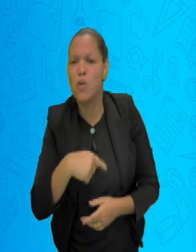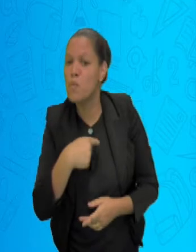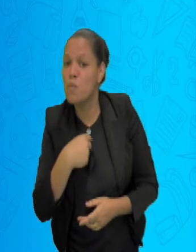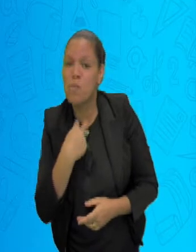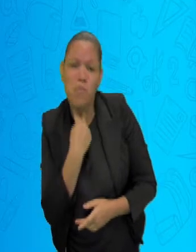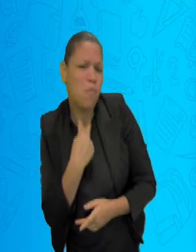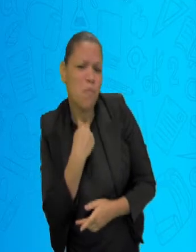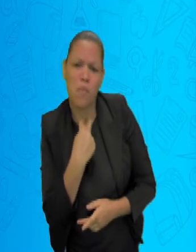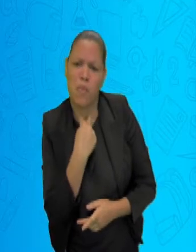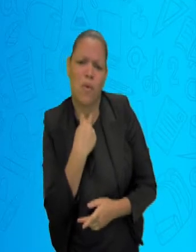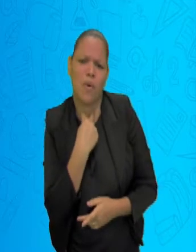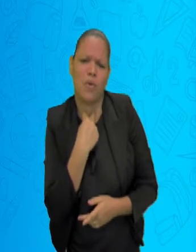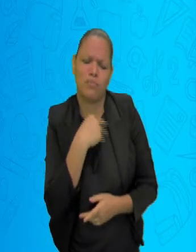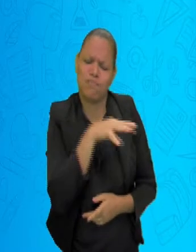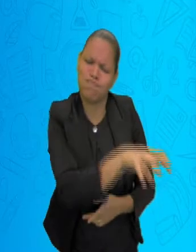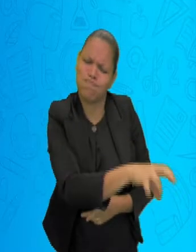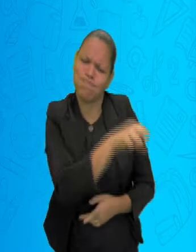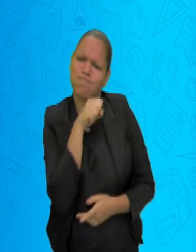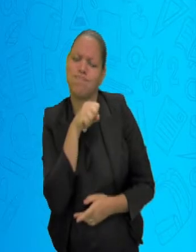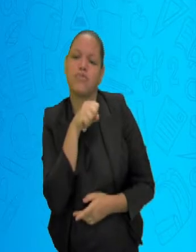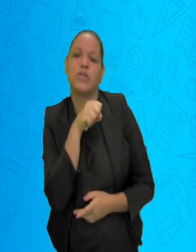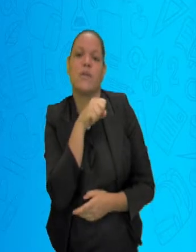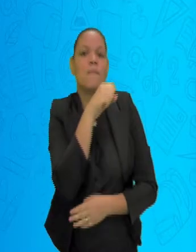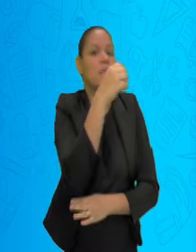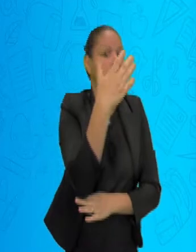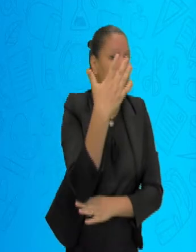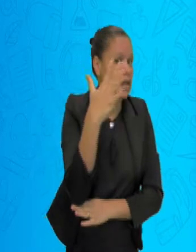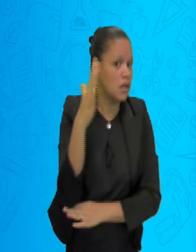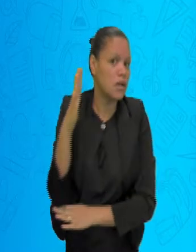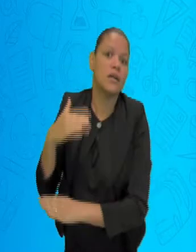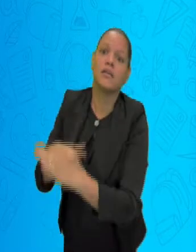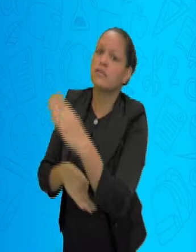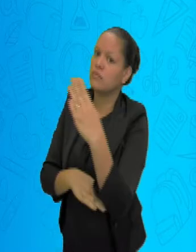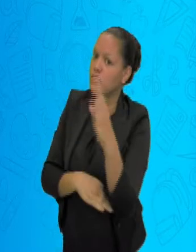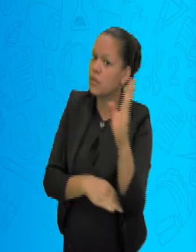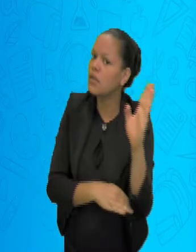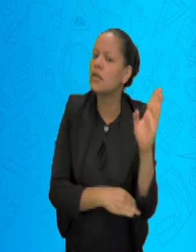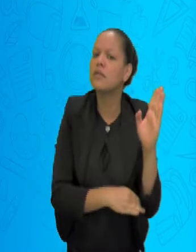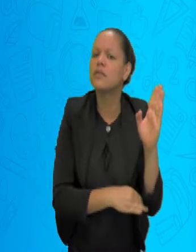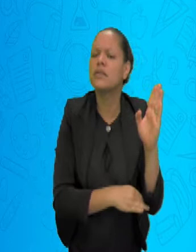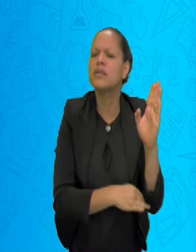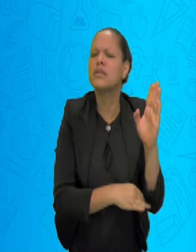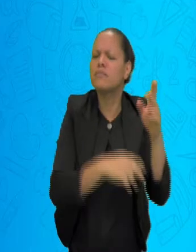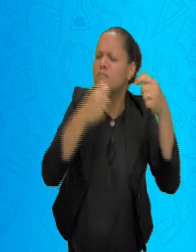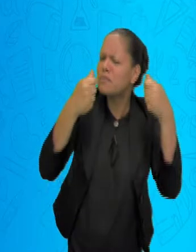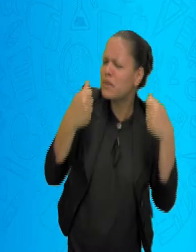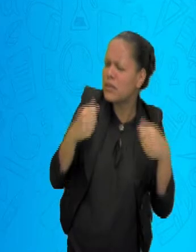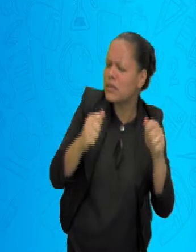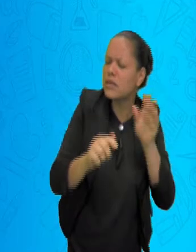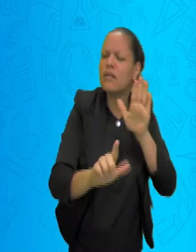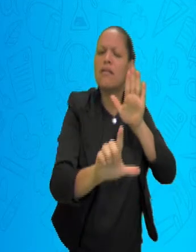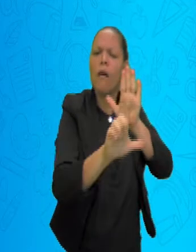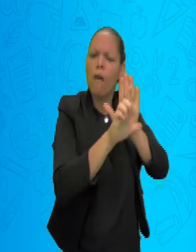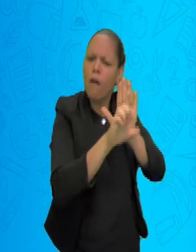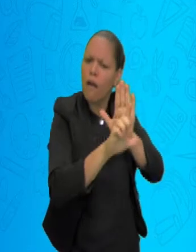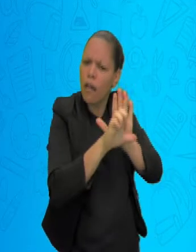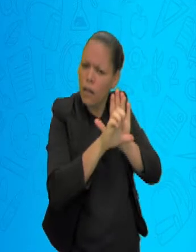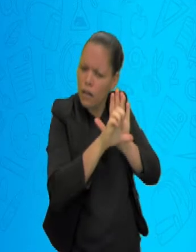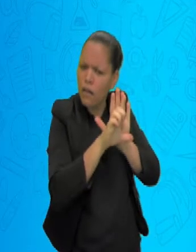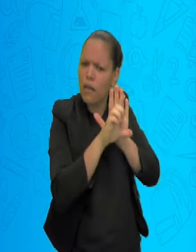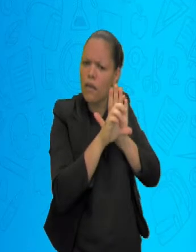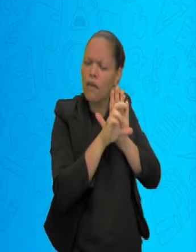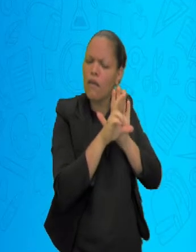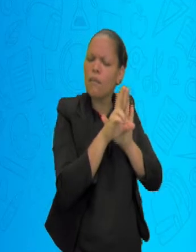cuidar da natureza. Eu tenho que, ao mesmo tempo, retirar e, ao mesmo tempo, cuidar. E esses órgãos que fazem essa